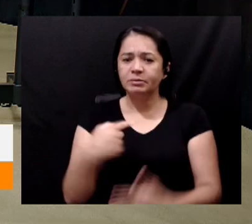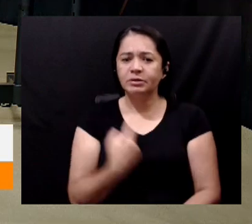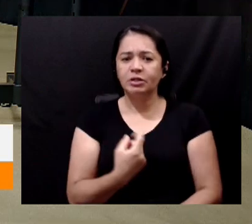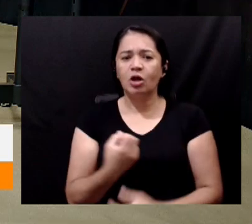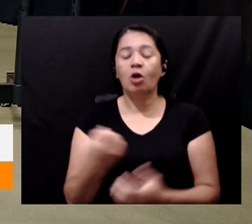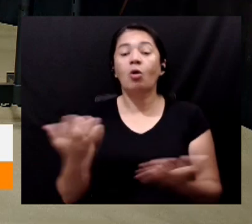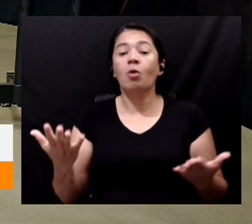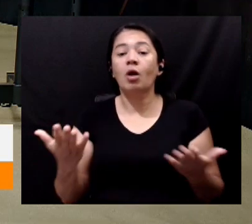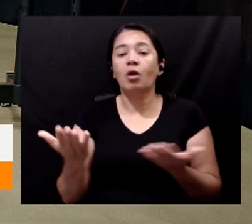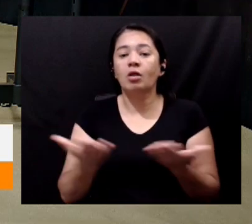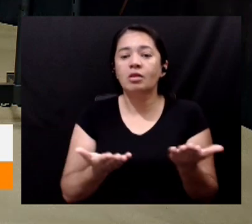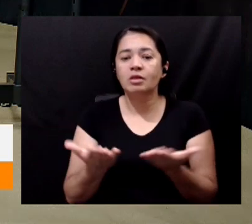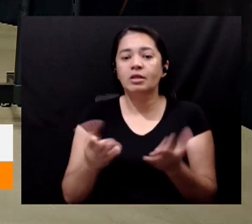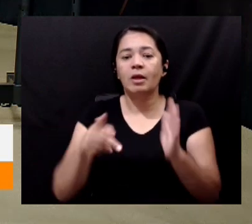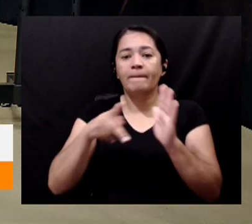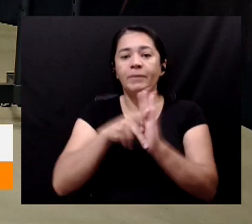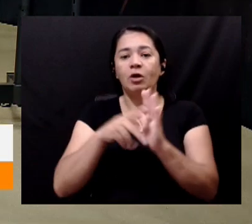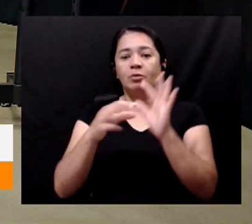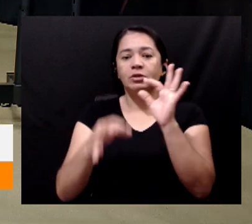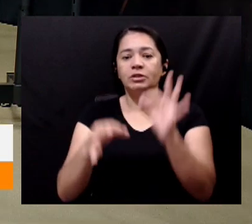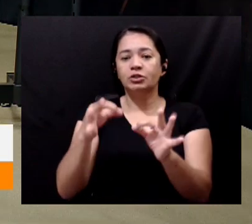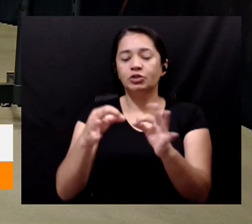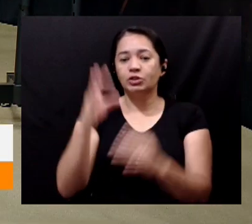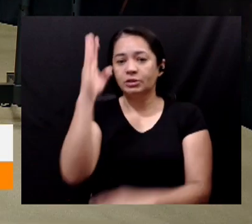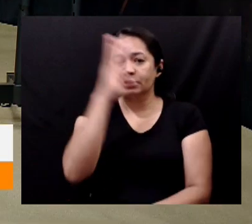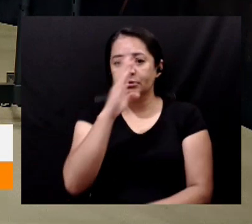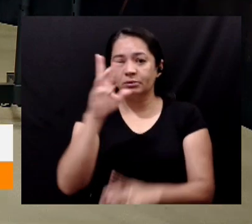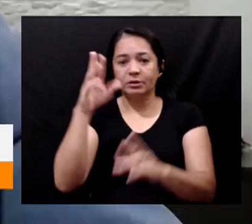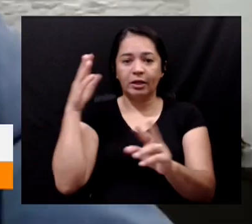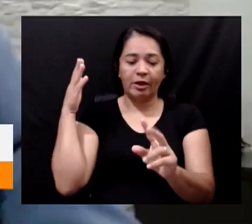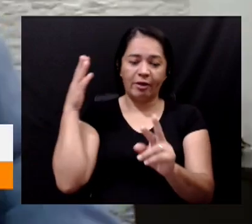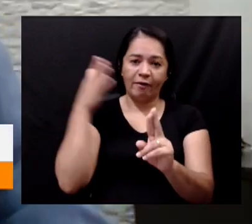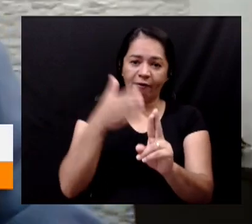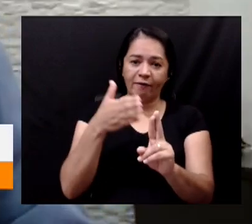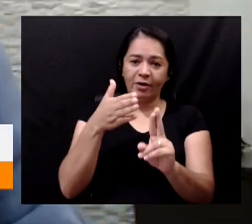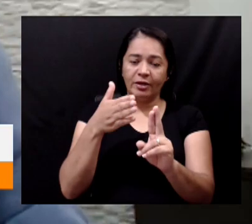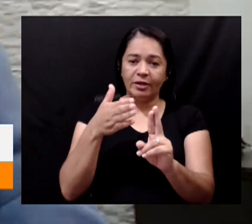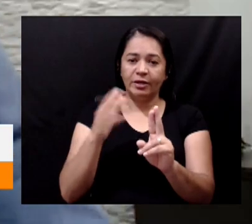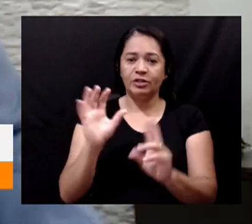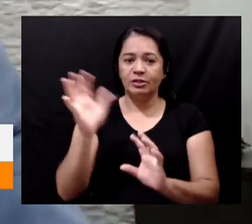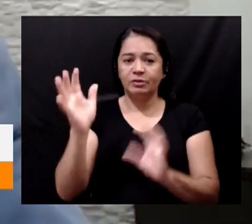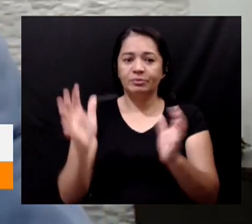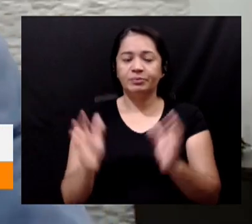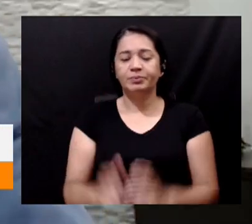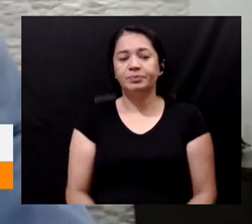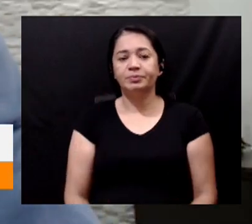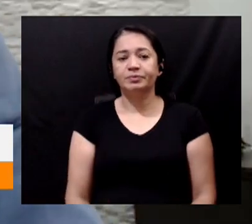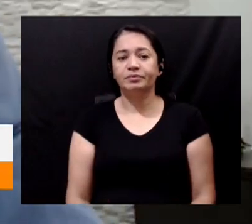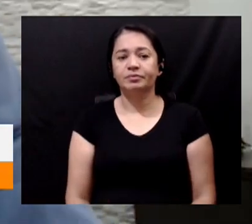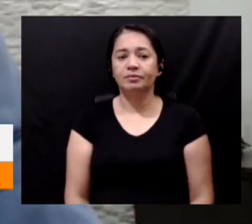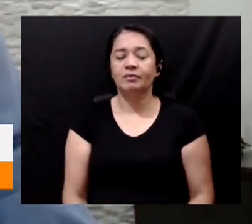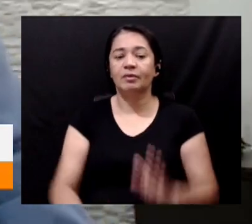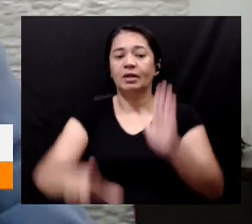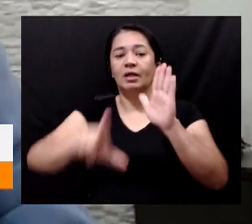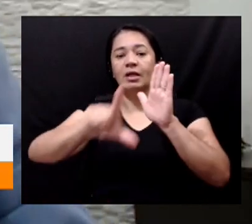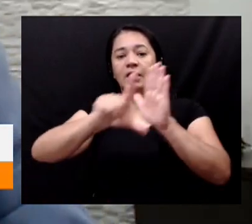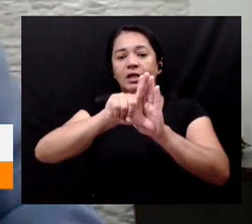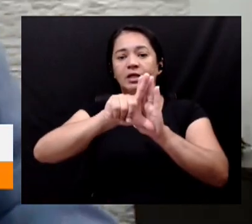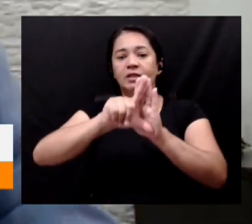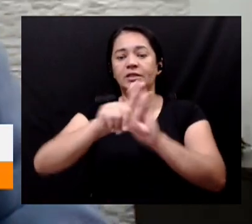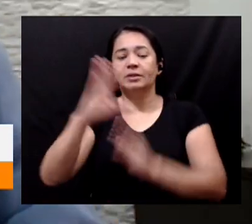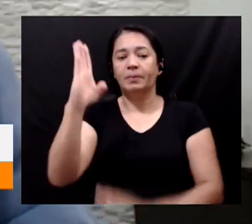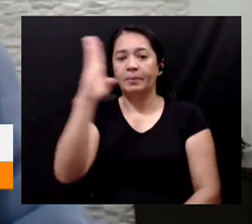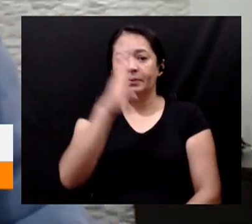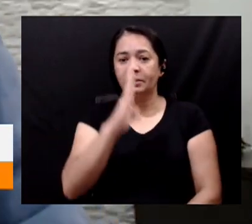tratamento da justiça referente a esses casos? Perfeito. A legislação brasileira atualmente, ela